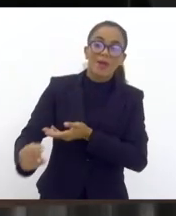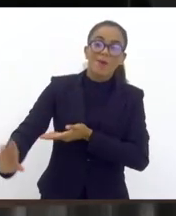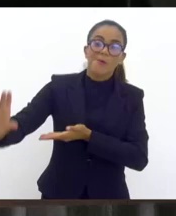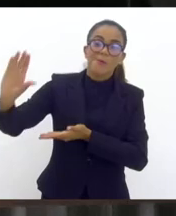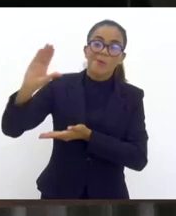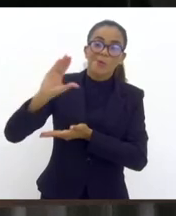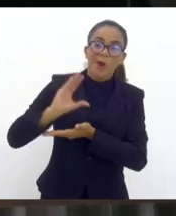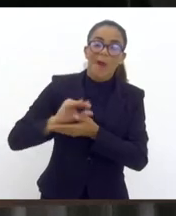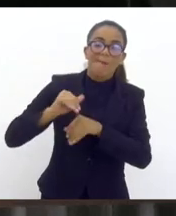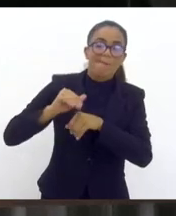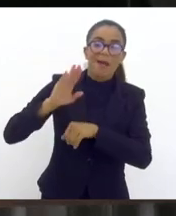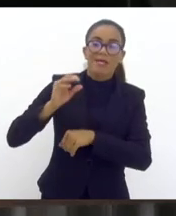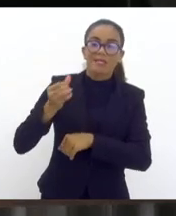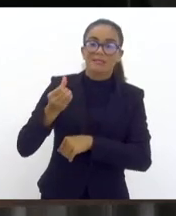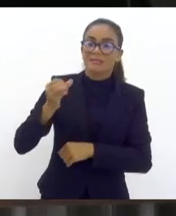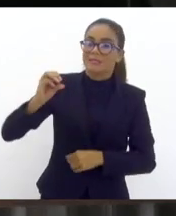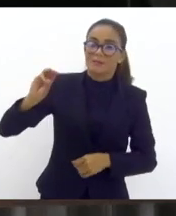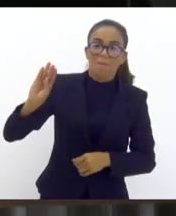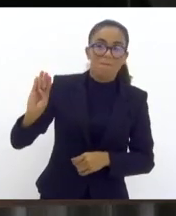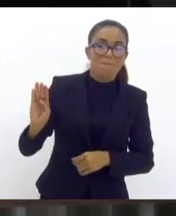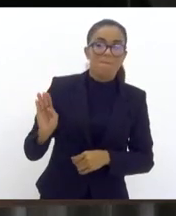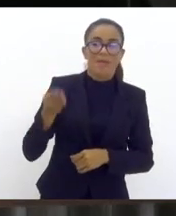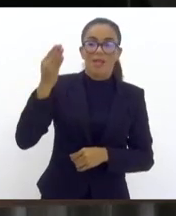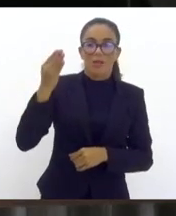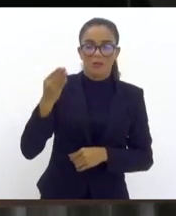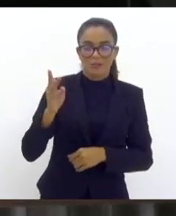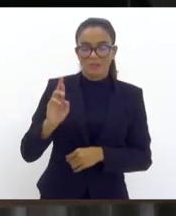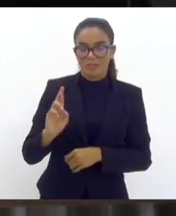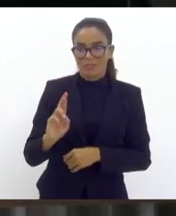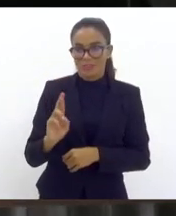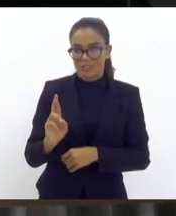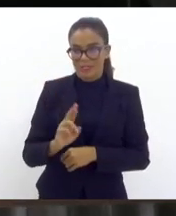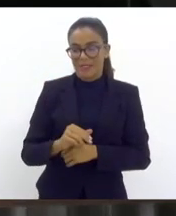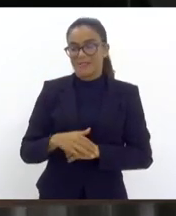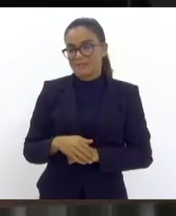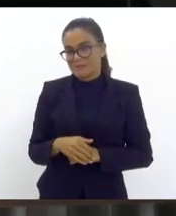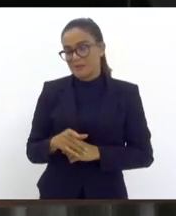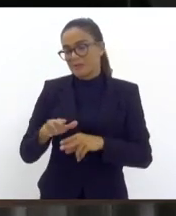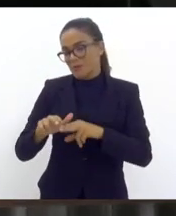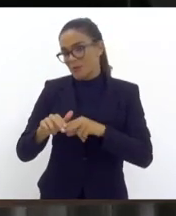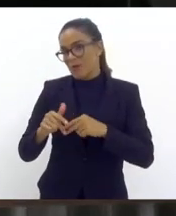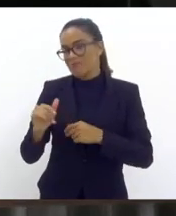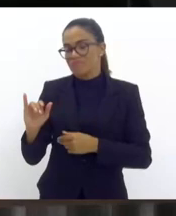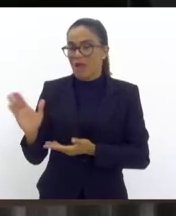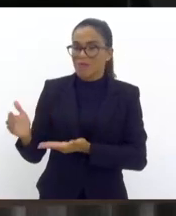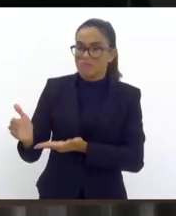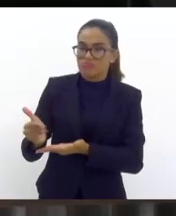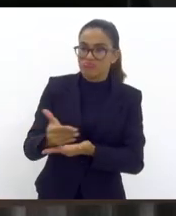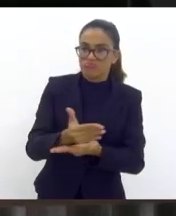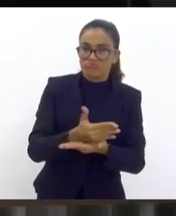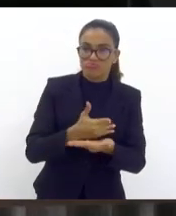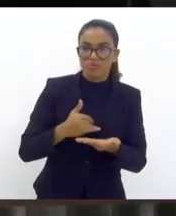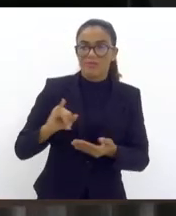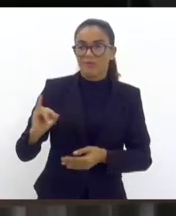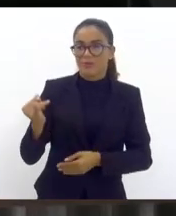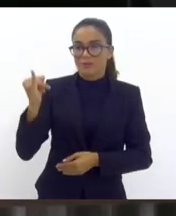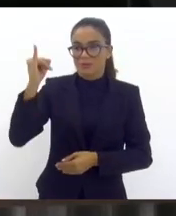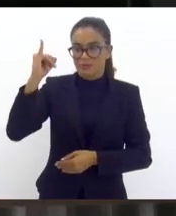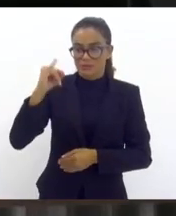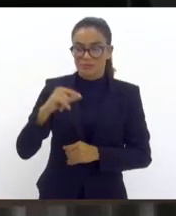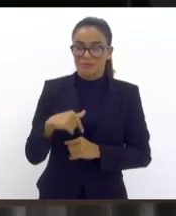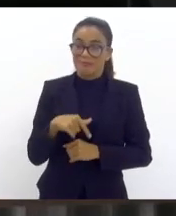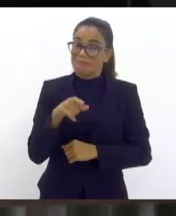reais coincidência desse tributo talvez se esquecendo que um